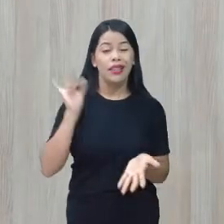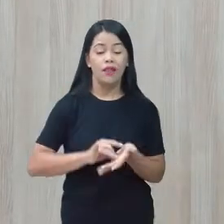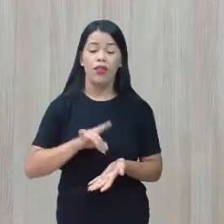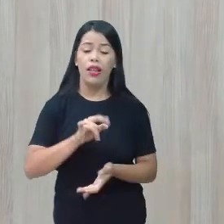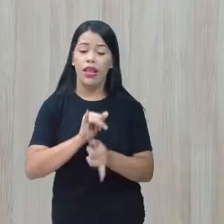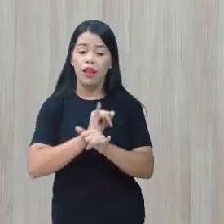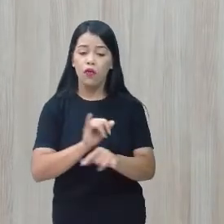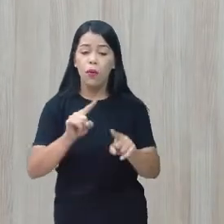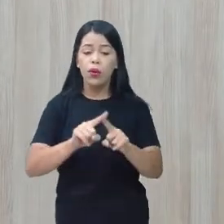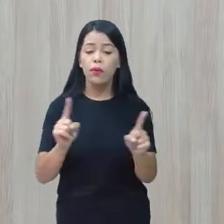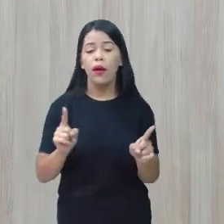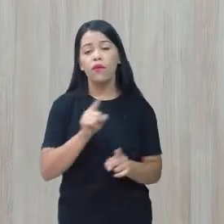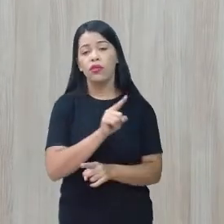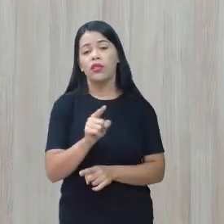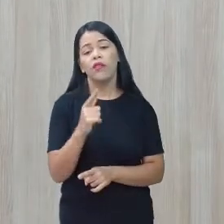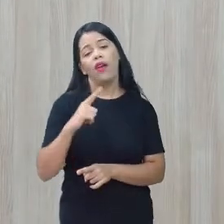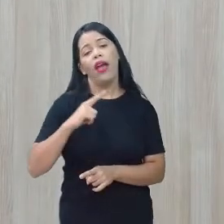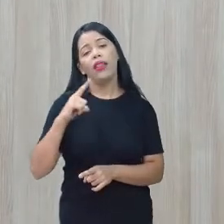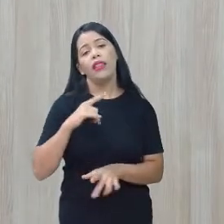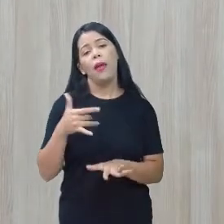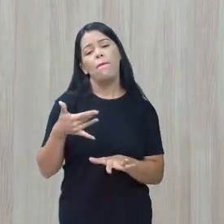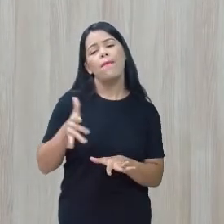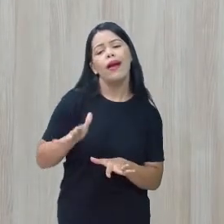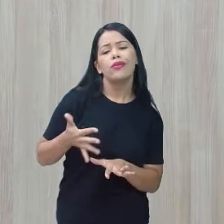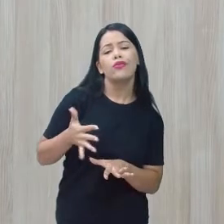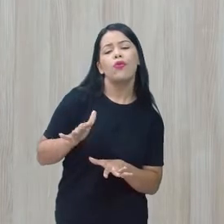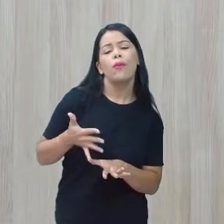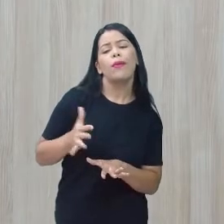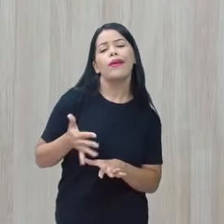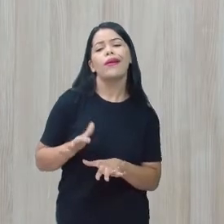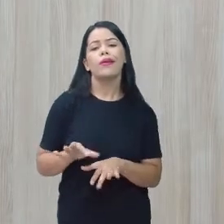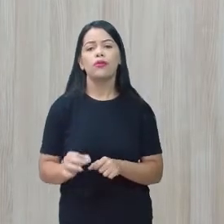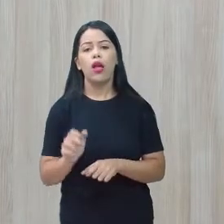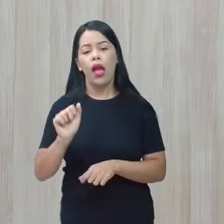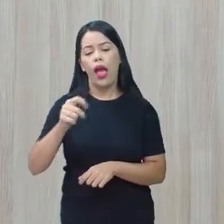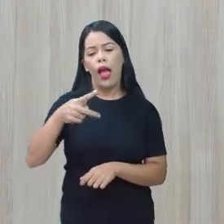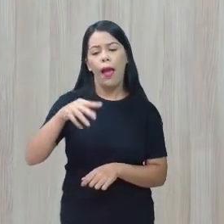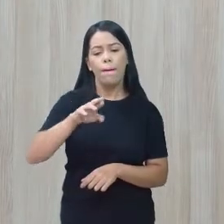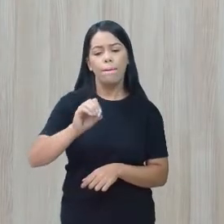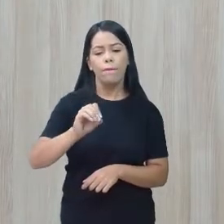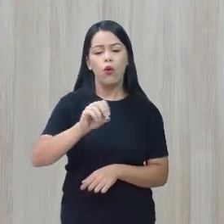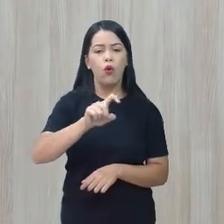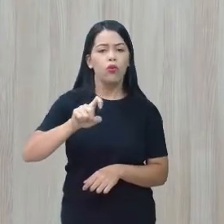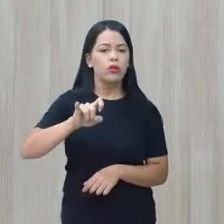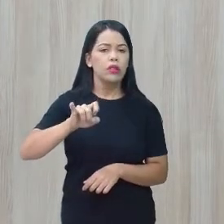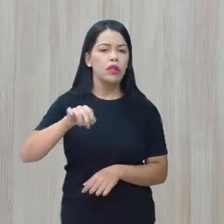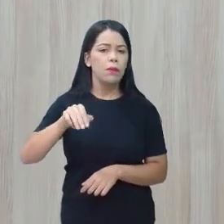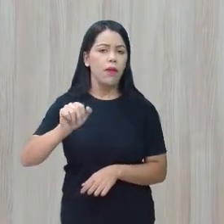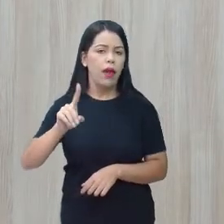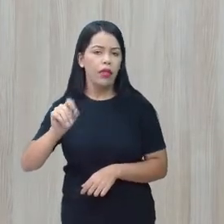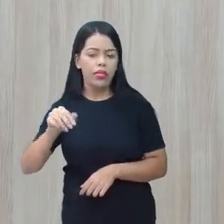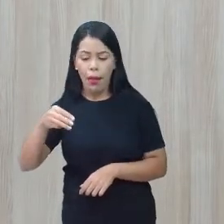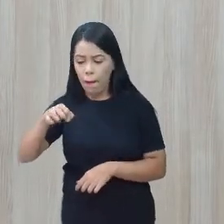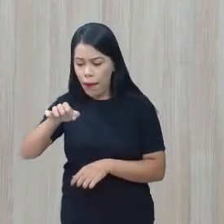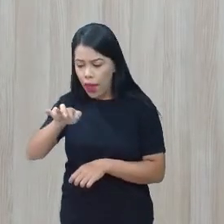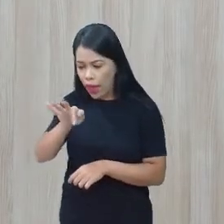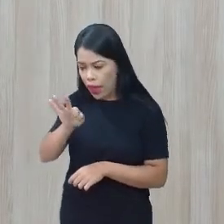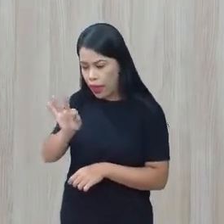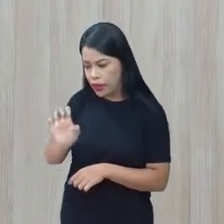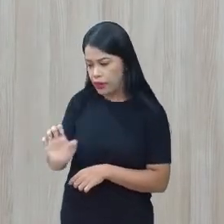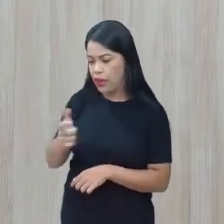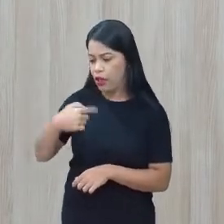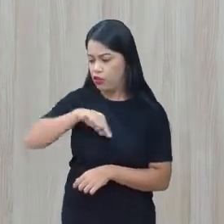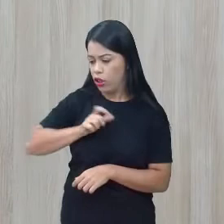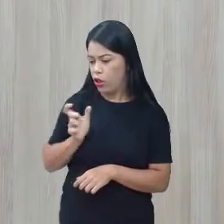ter a dimensão do tamanho aproximadamente. É uma palavrinha que a gente usa com frequência, né? Quando está trabalhando com esse tipo de medida,